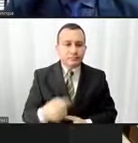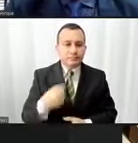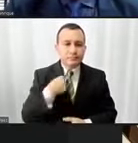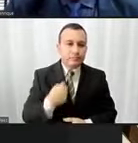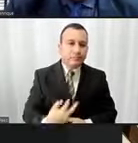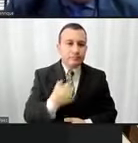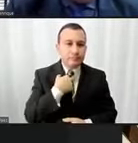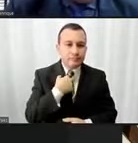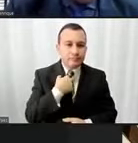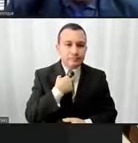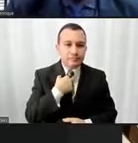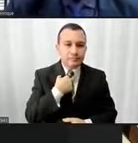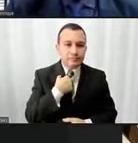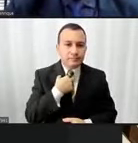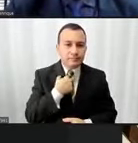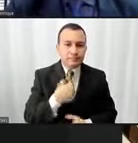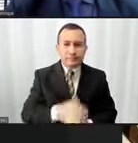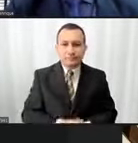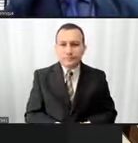não...